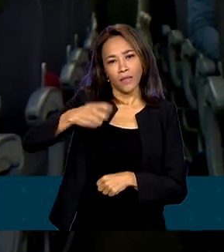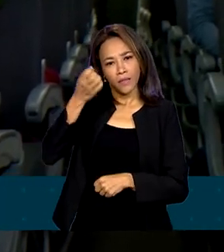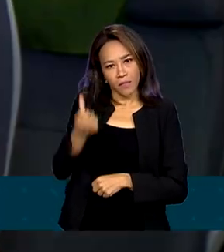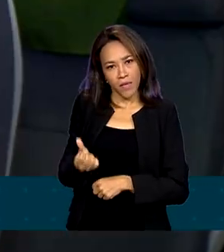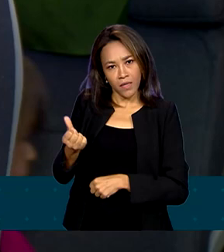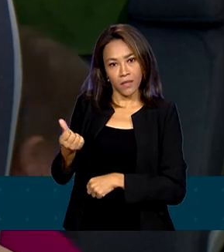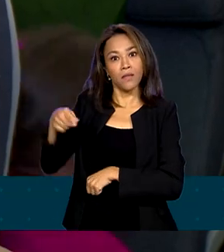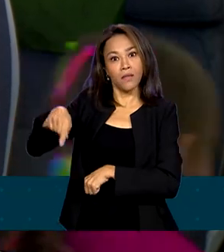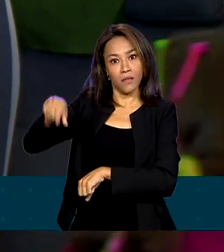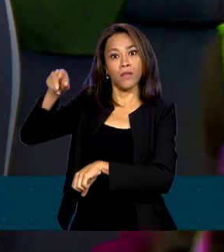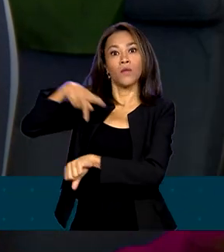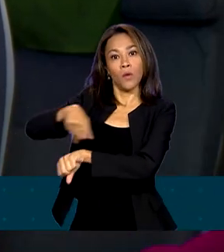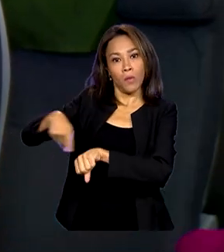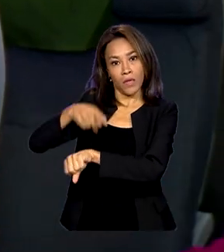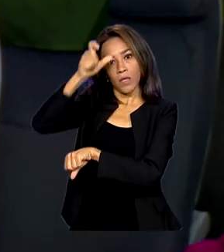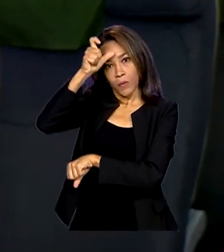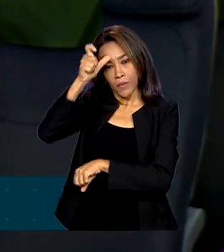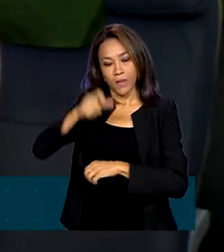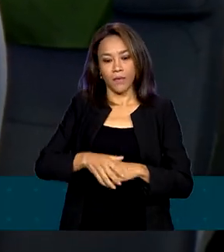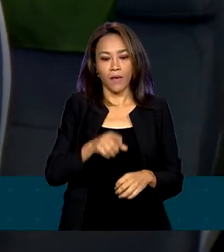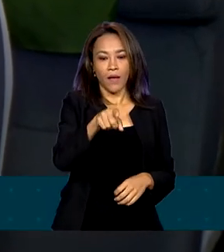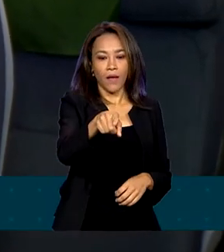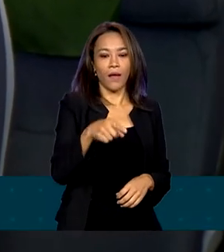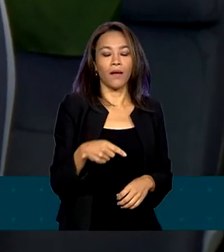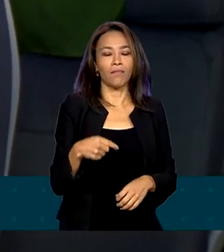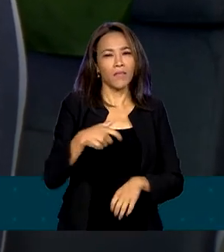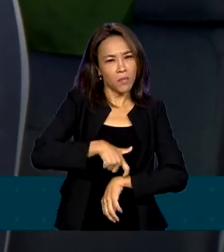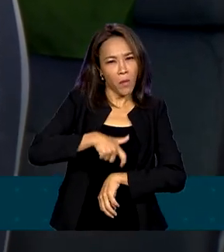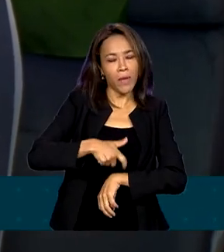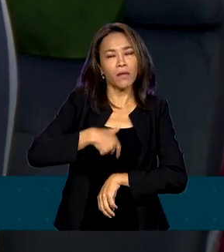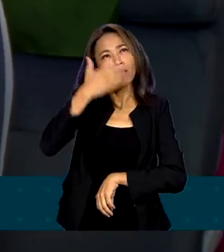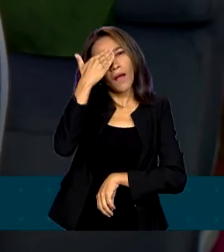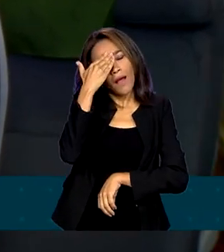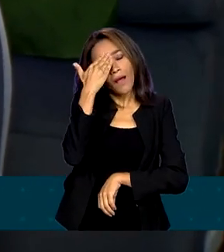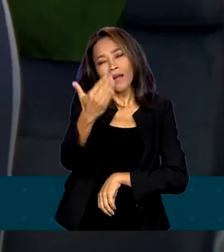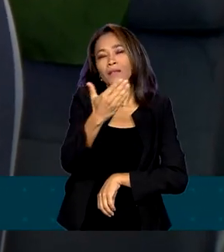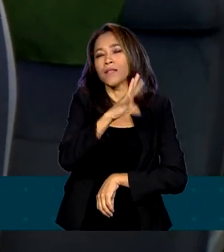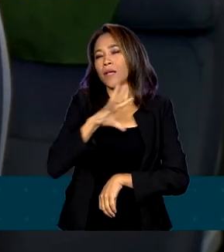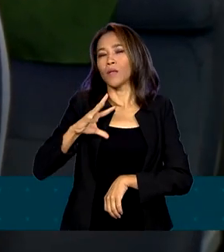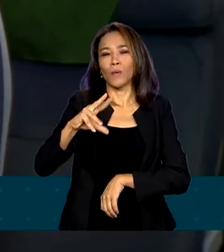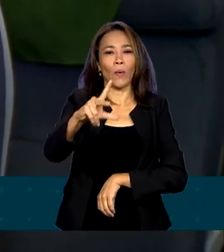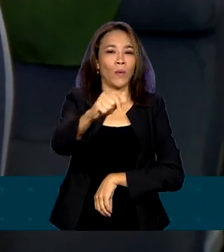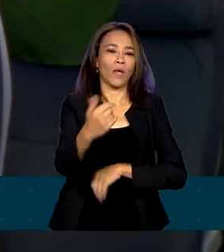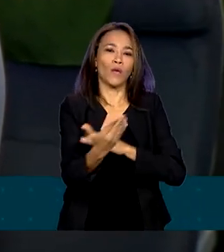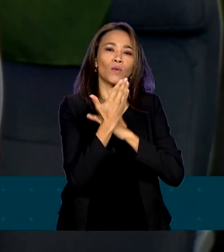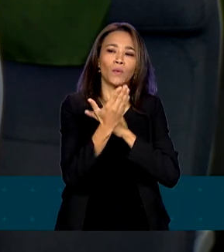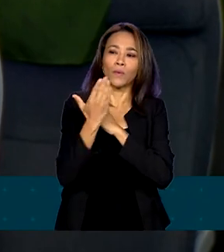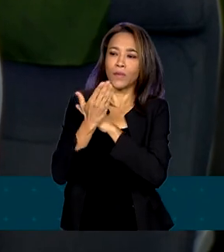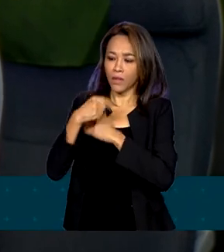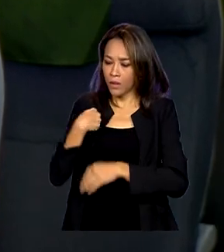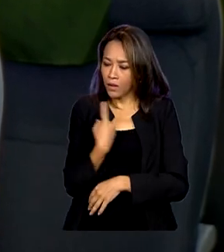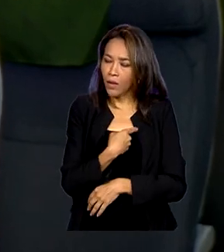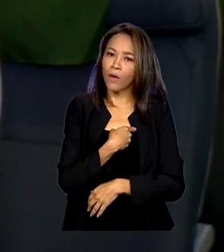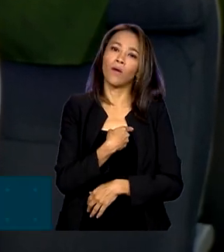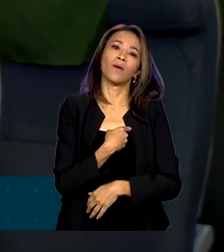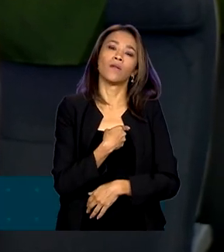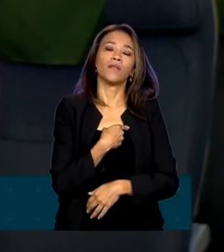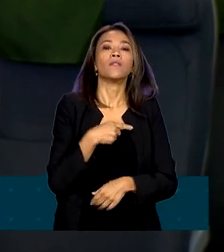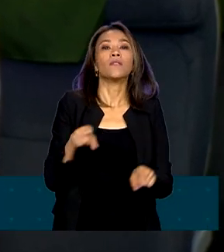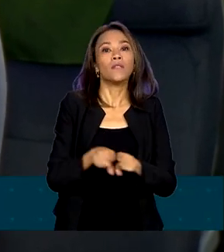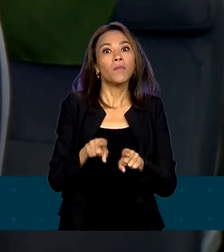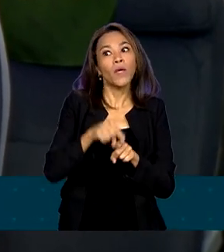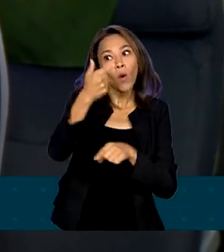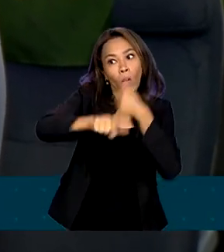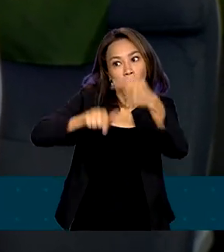Adana. O sentimento que eu tenho nesse momento é de muita gratidão, né, por todos que estão se mobilizando para ajudar a gente, por todos que estão